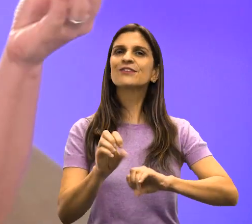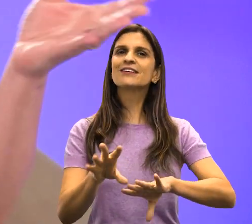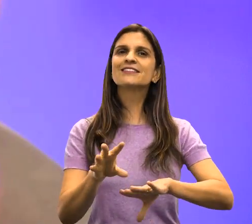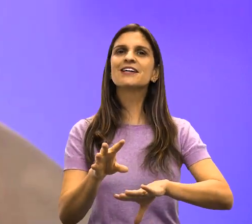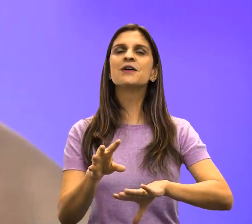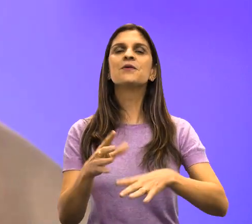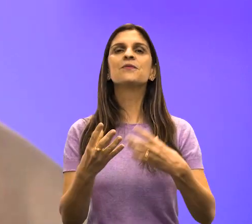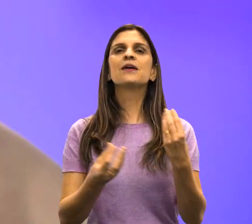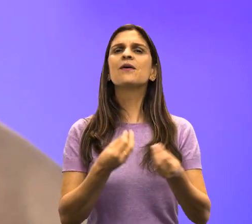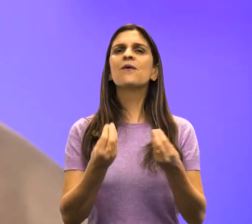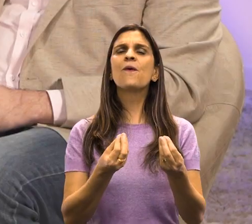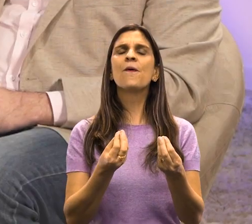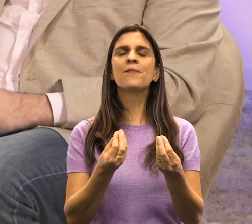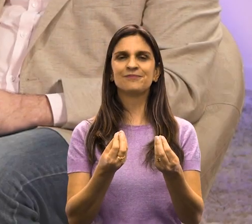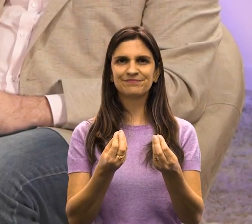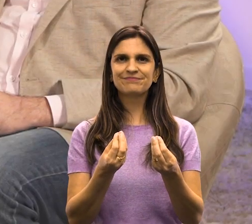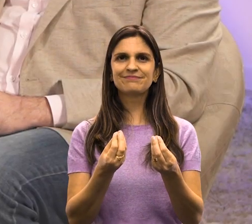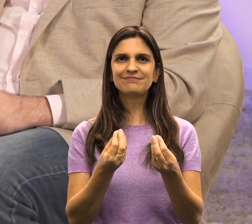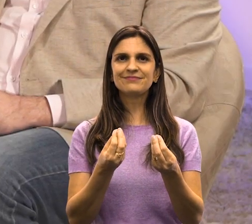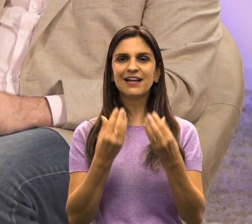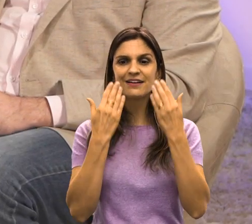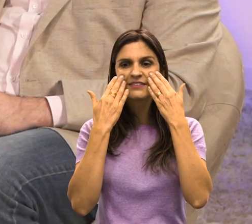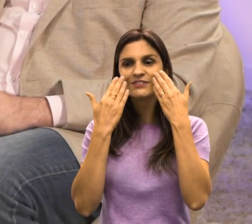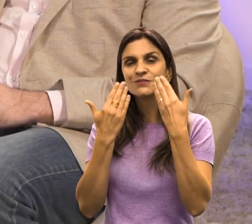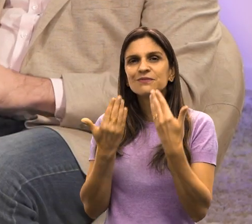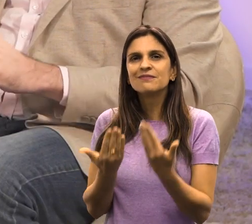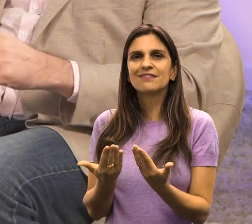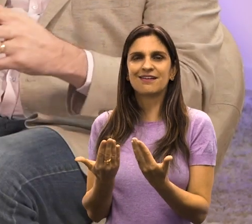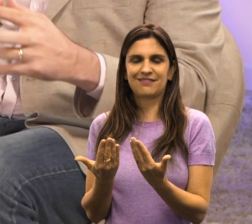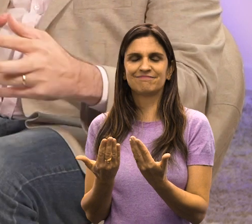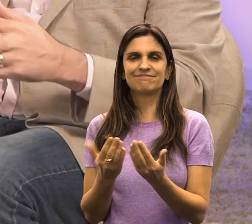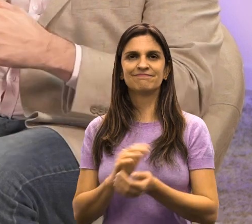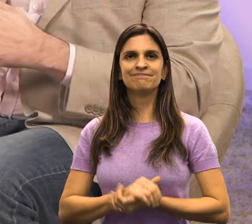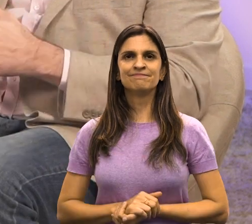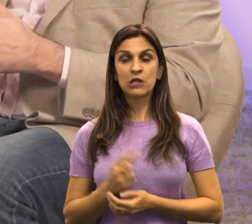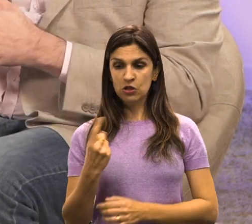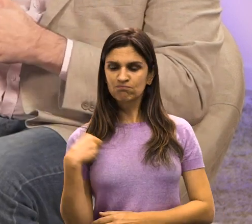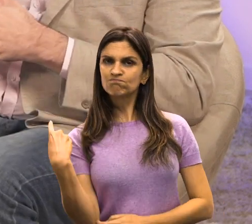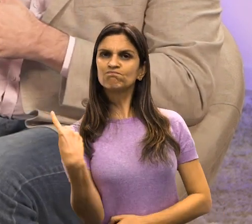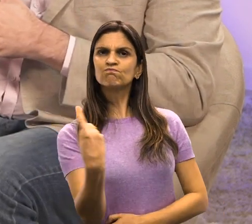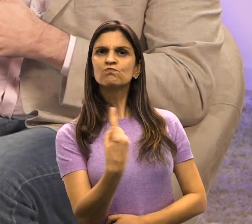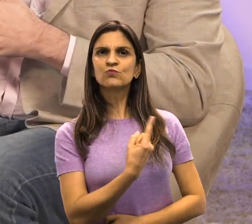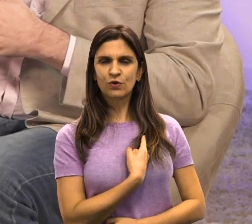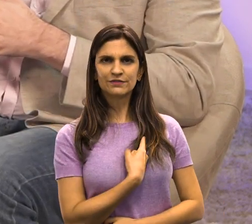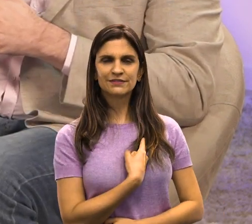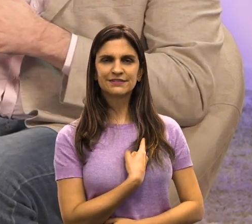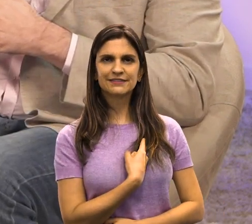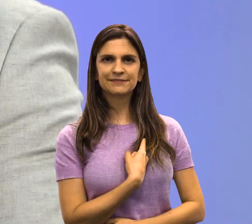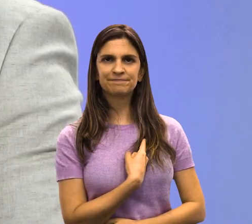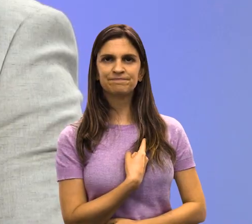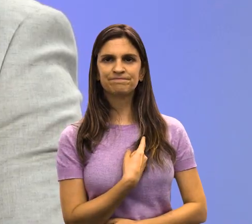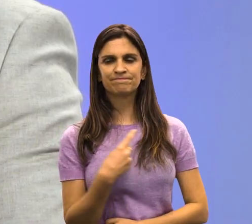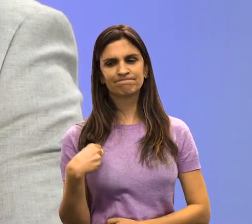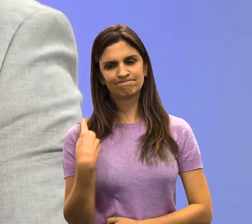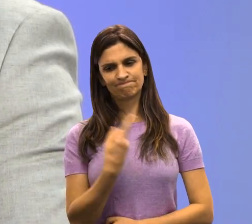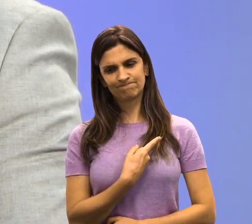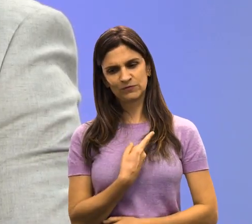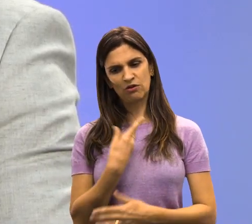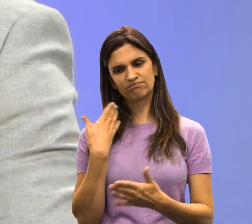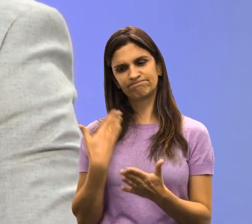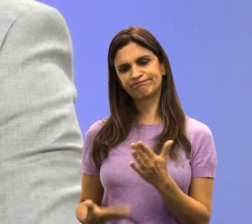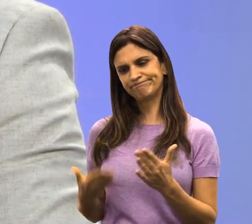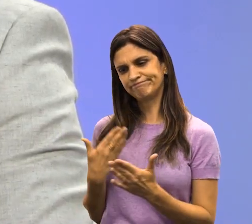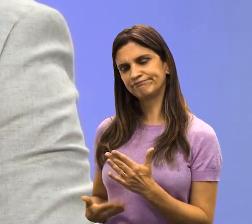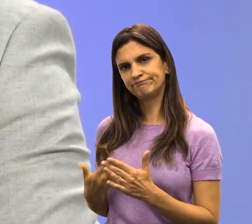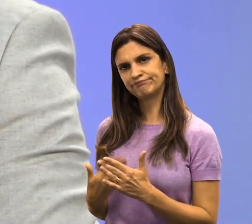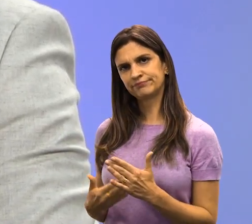sua visão em relação a isso? Eu falo para você que nós, quando eu falo nós, perdemos muito nos